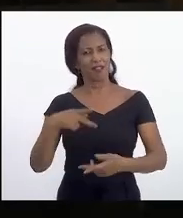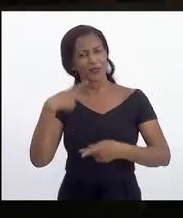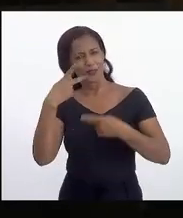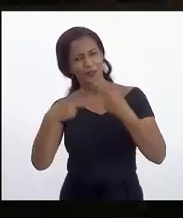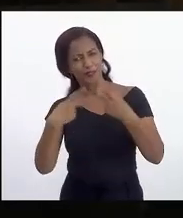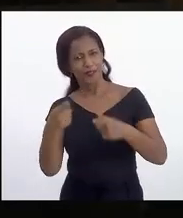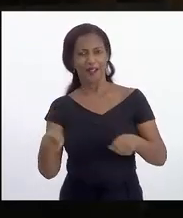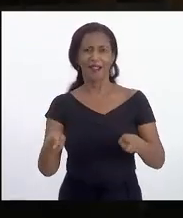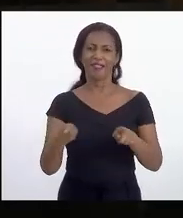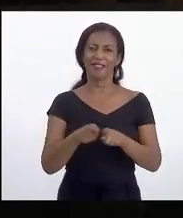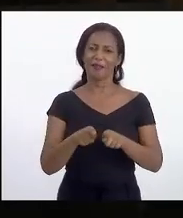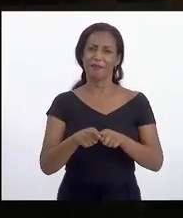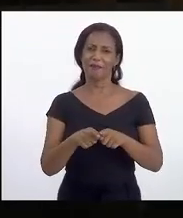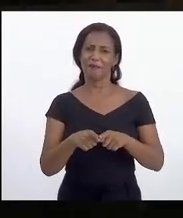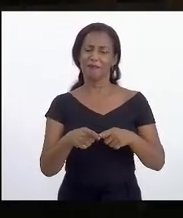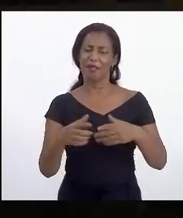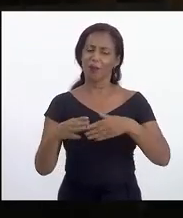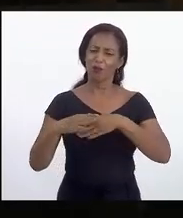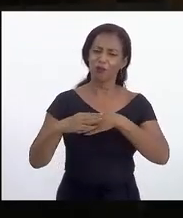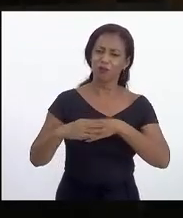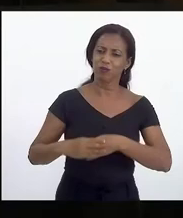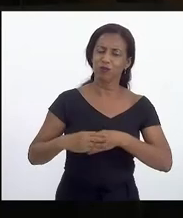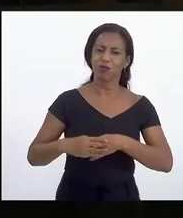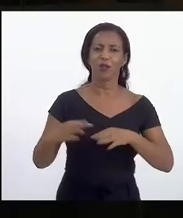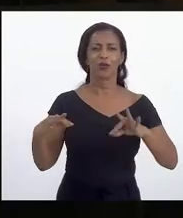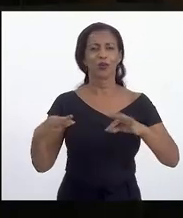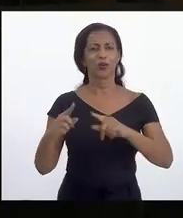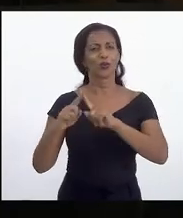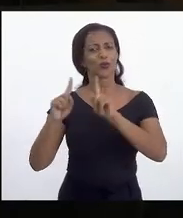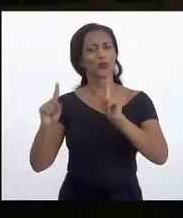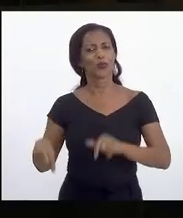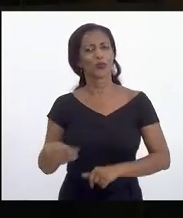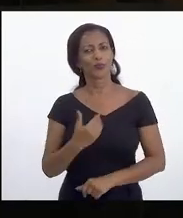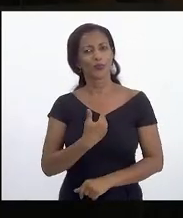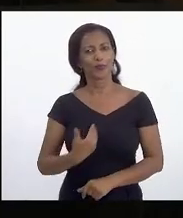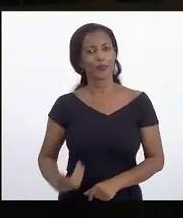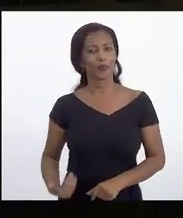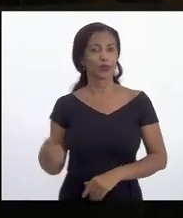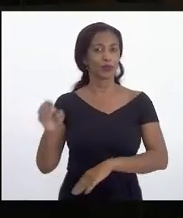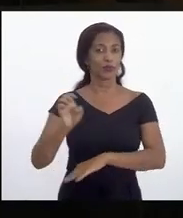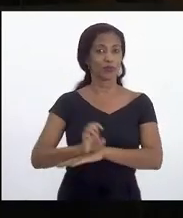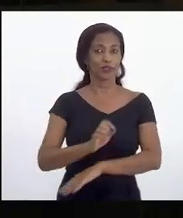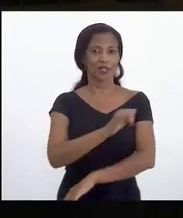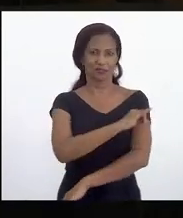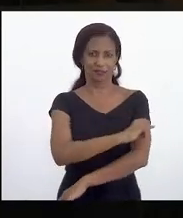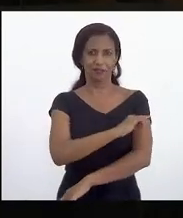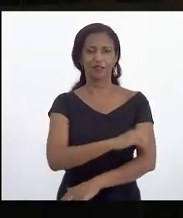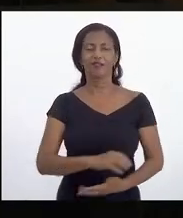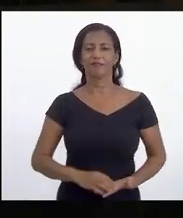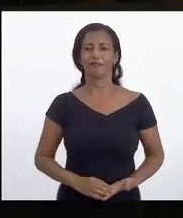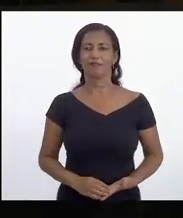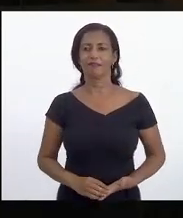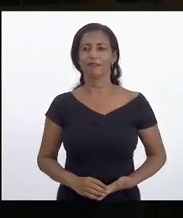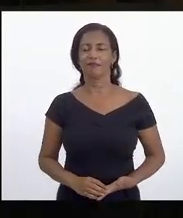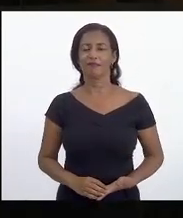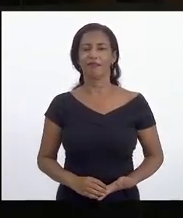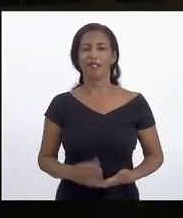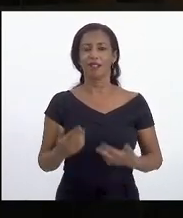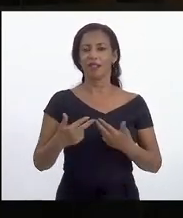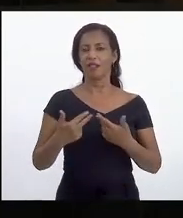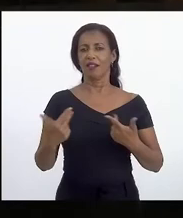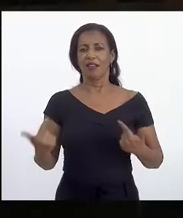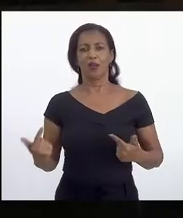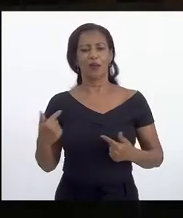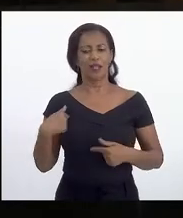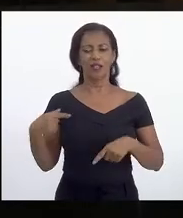palavras também Saúdo a todos os servidores públicos do Estado do Rio de Janeiro na